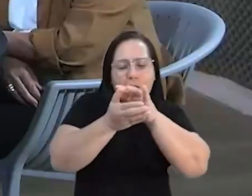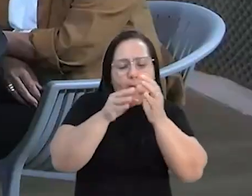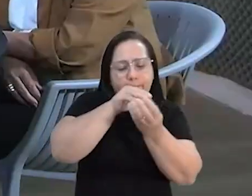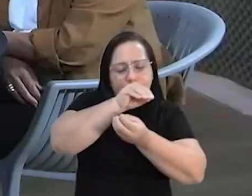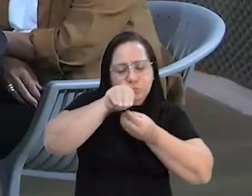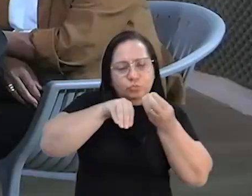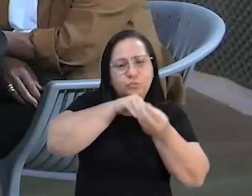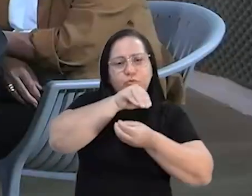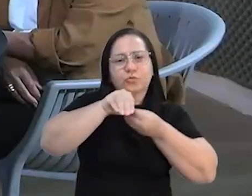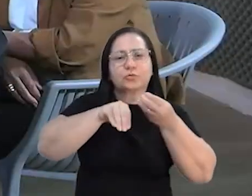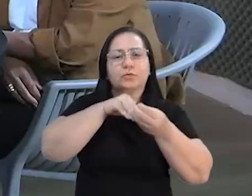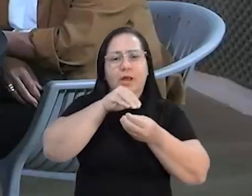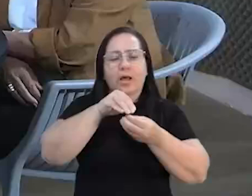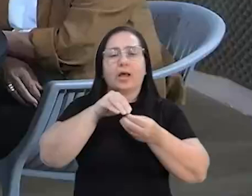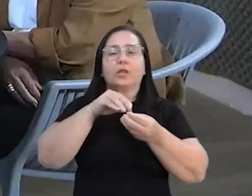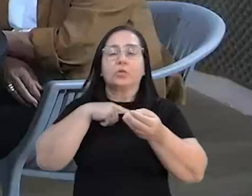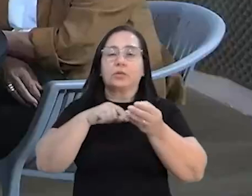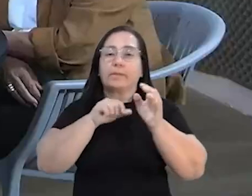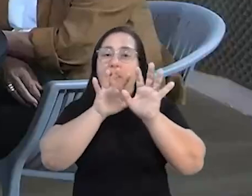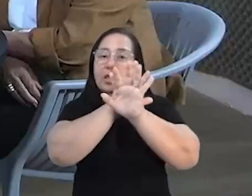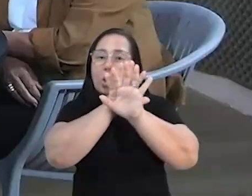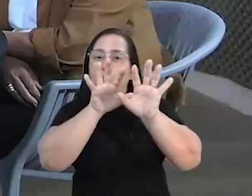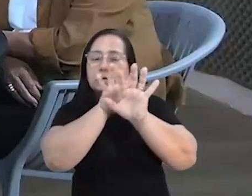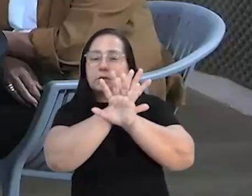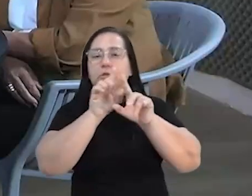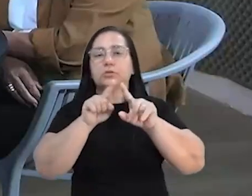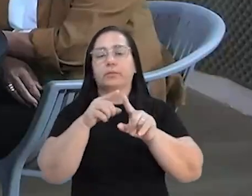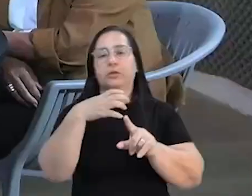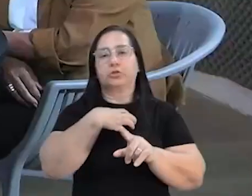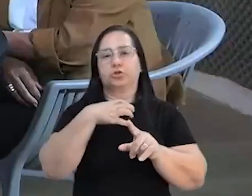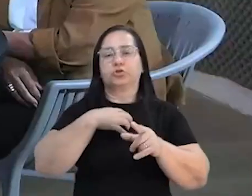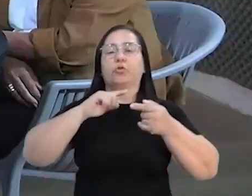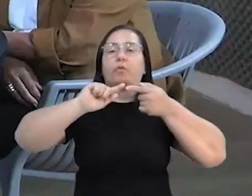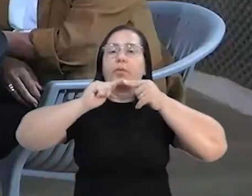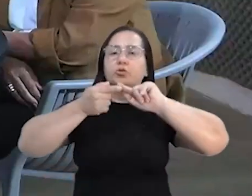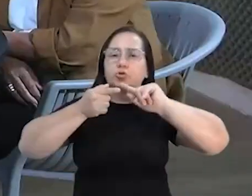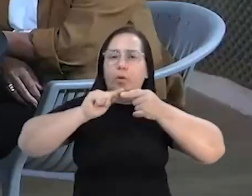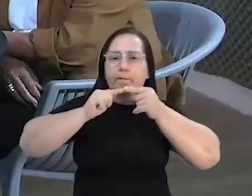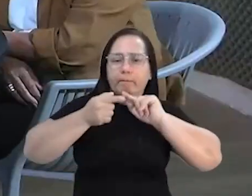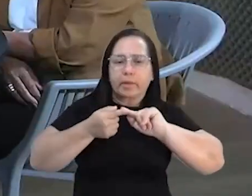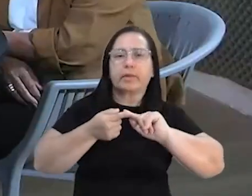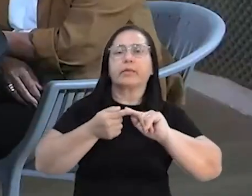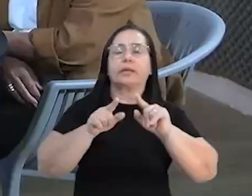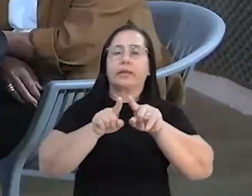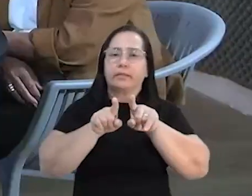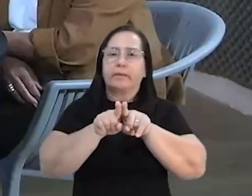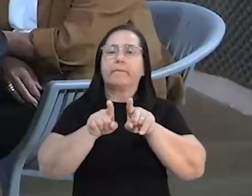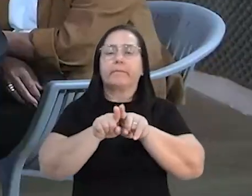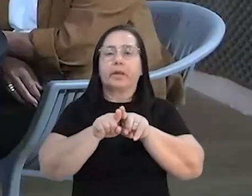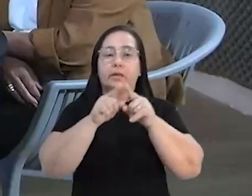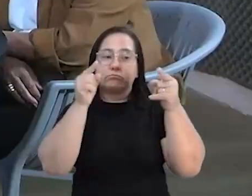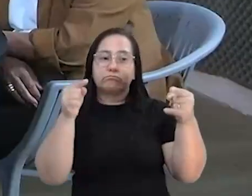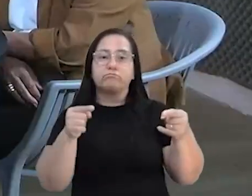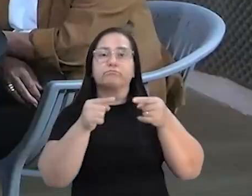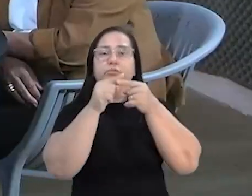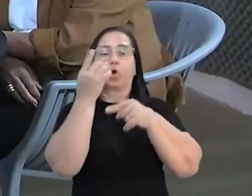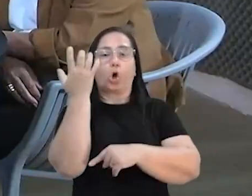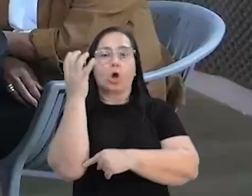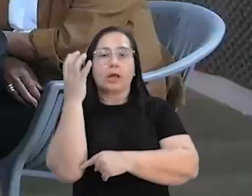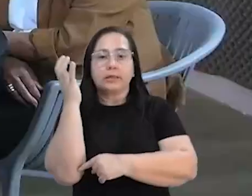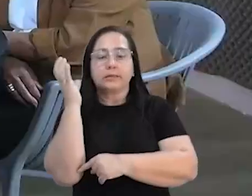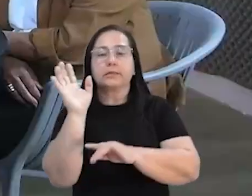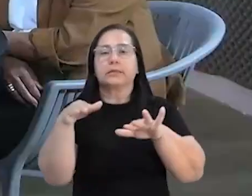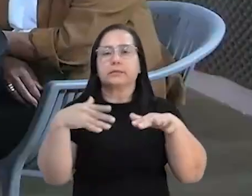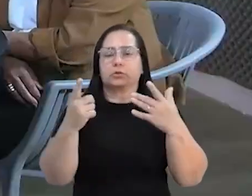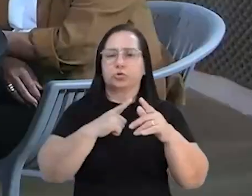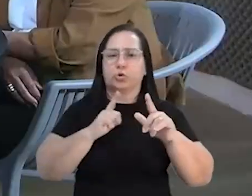né? Esse contraste também. E das formas geométricas junto com formas orgânicas. Sim. Então, se a gente tem lá uma parede